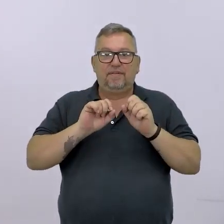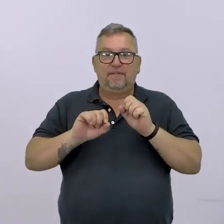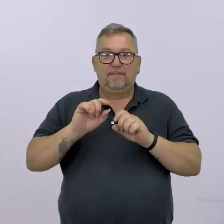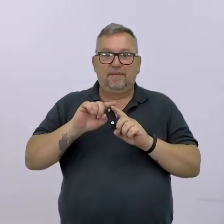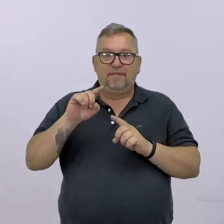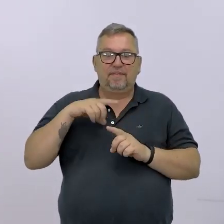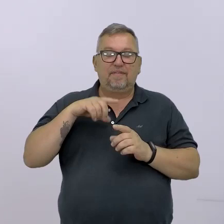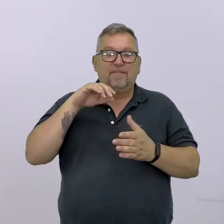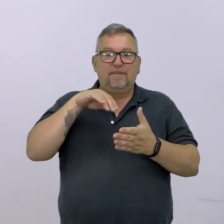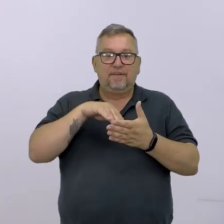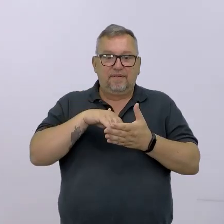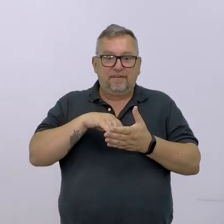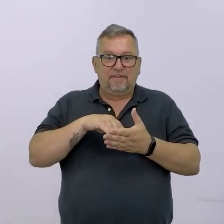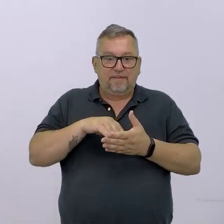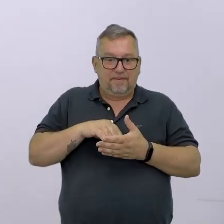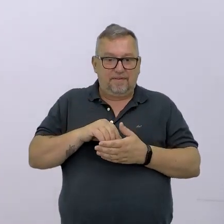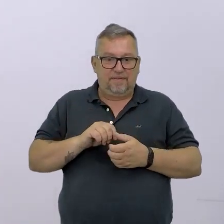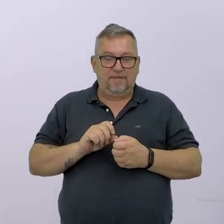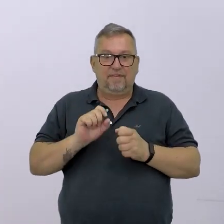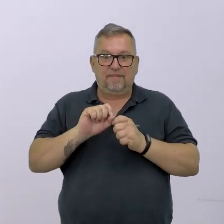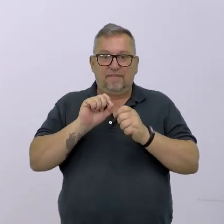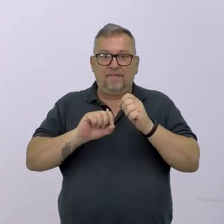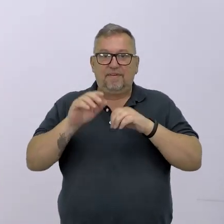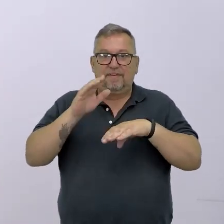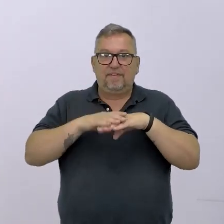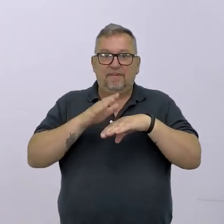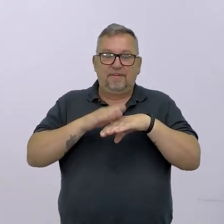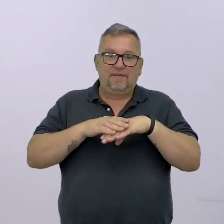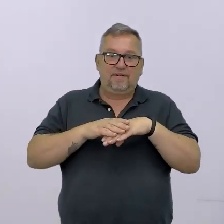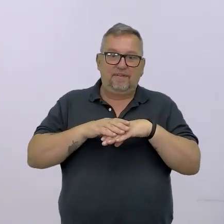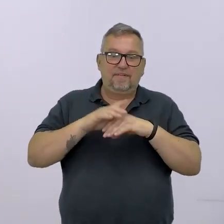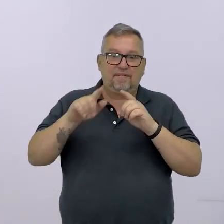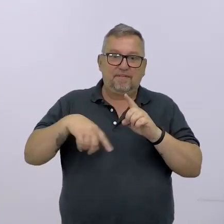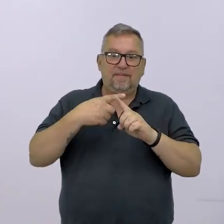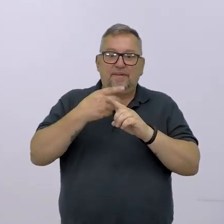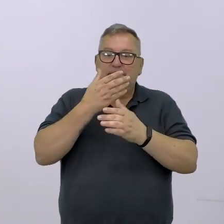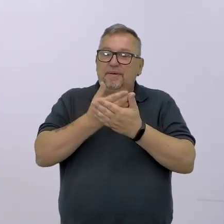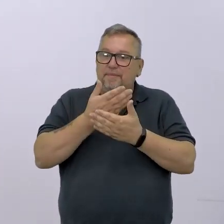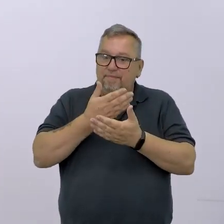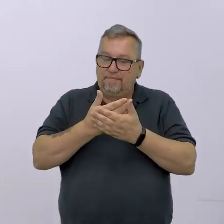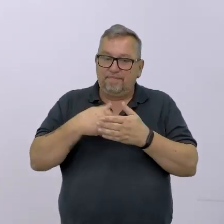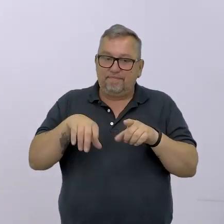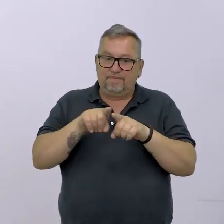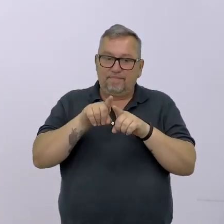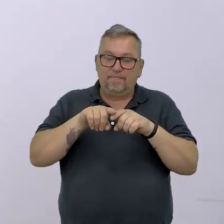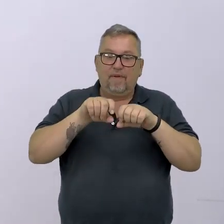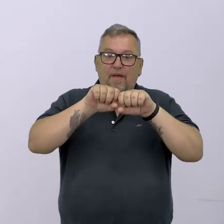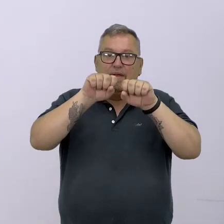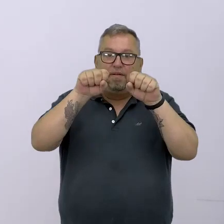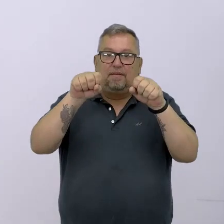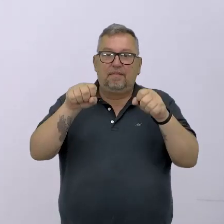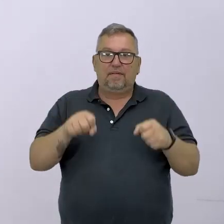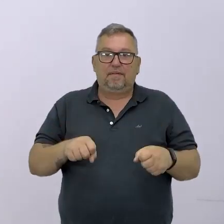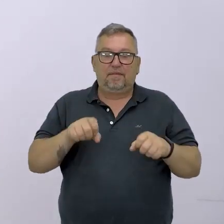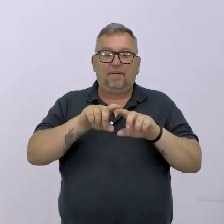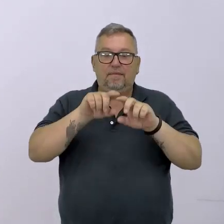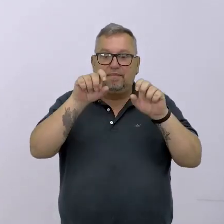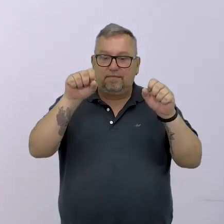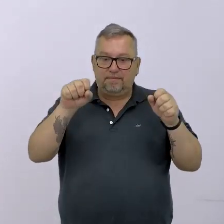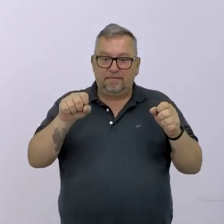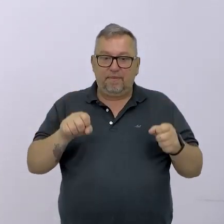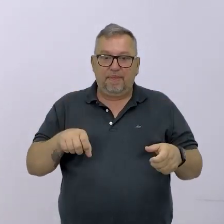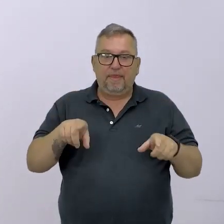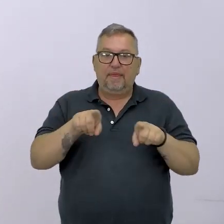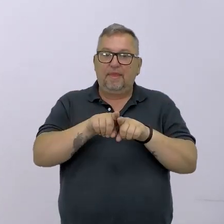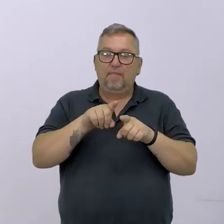finalmente, então, nós vamos fazer mais uma aula que é de sistematização de